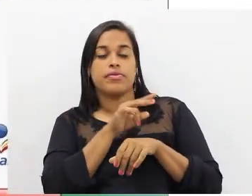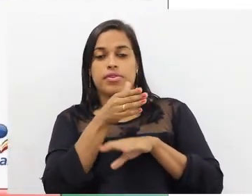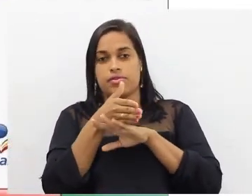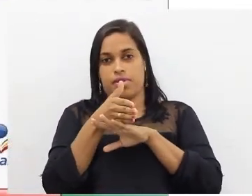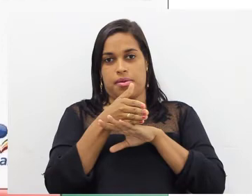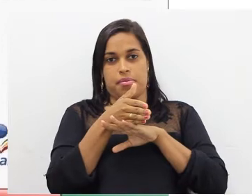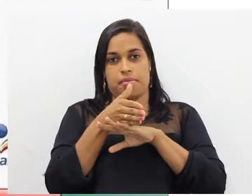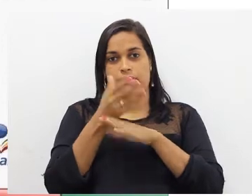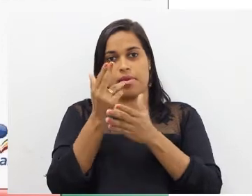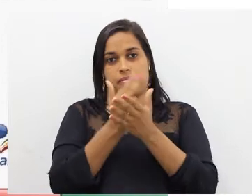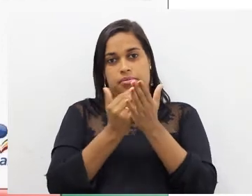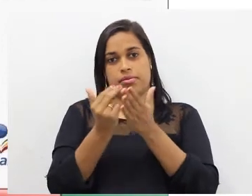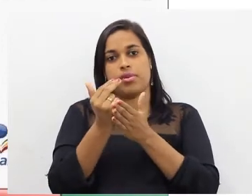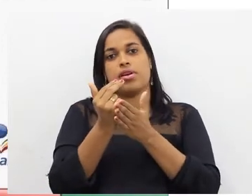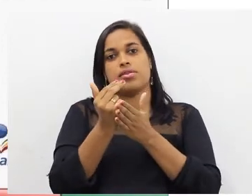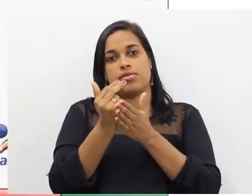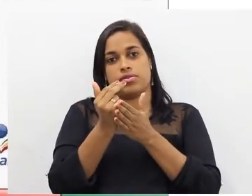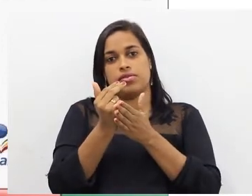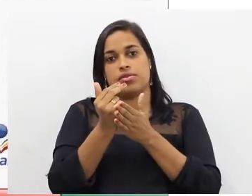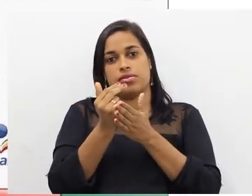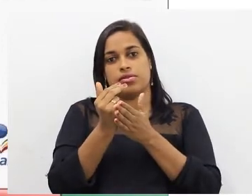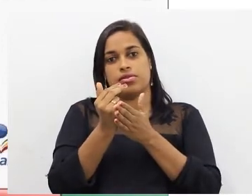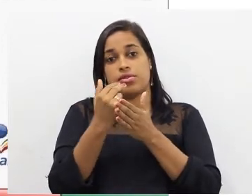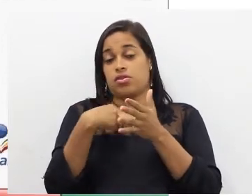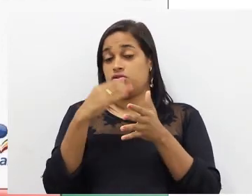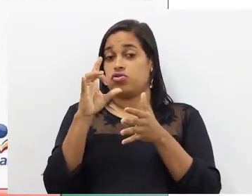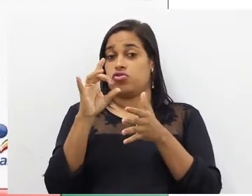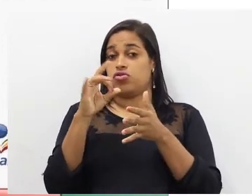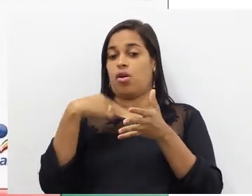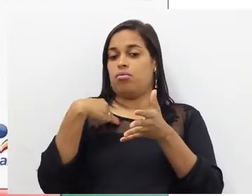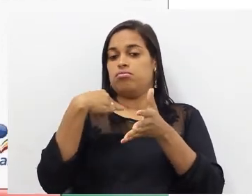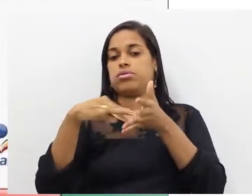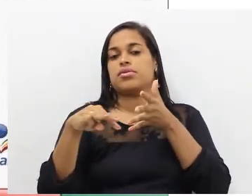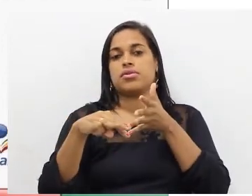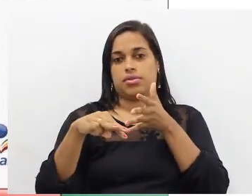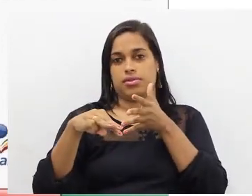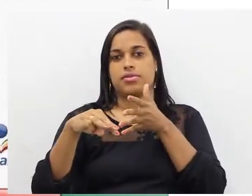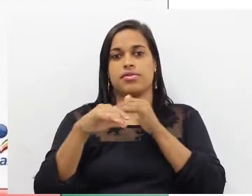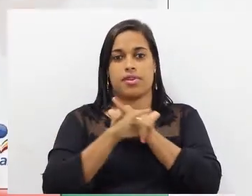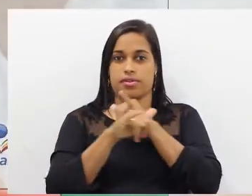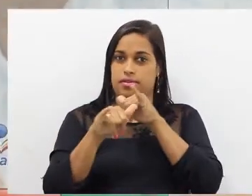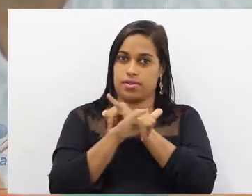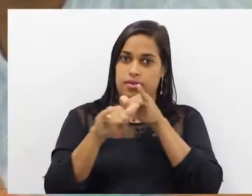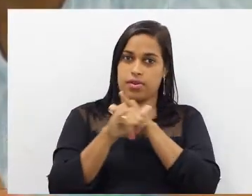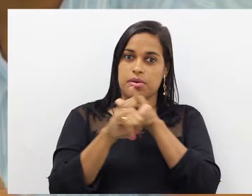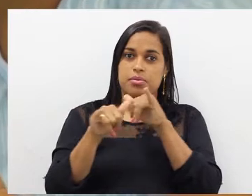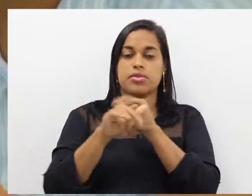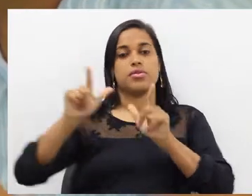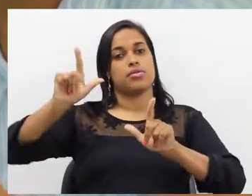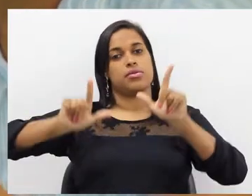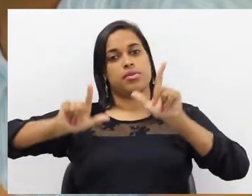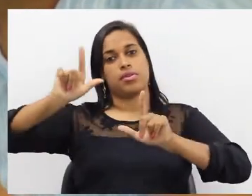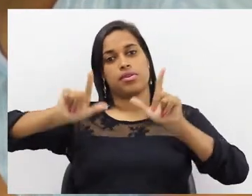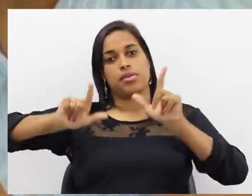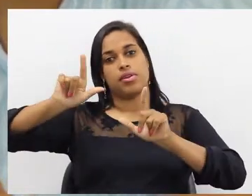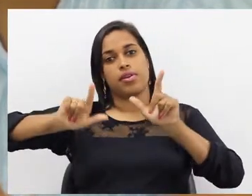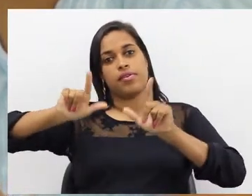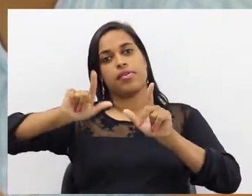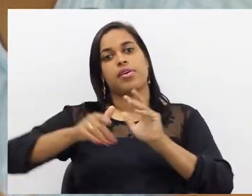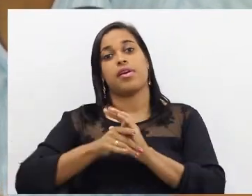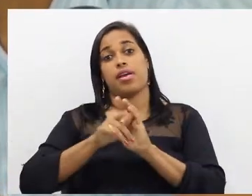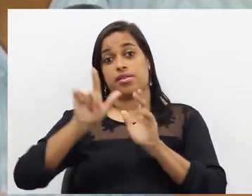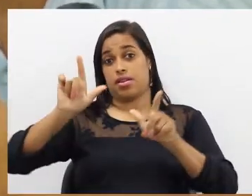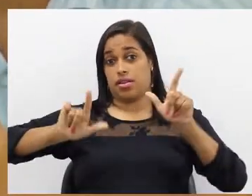aí, um dispositivo simplex, ele só envia dados. Então, um controle remoto envia dados para a sua TV, e